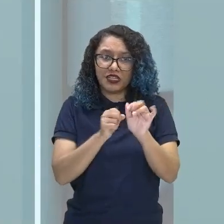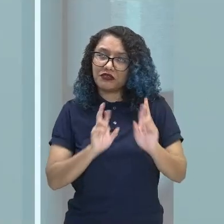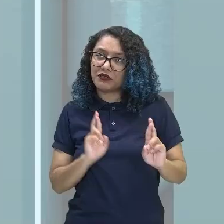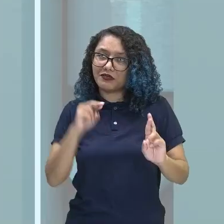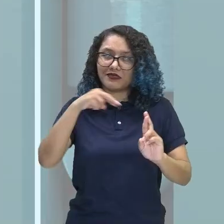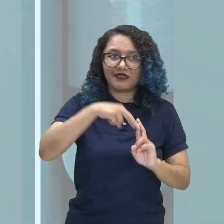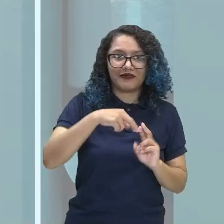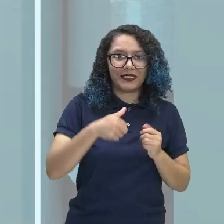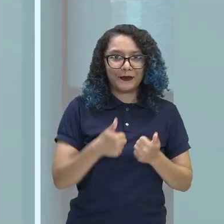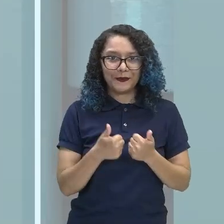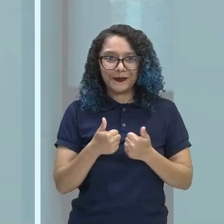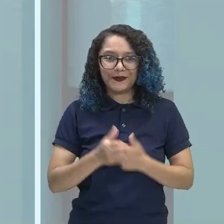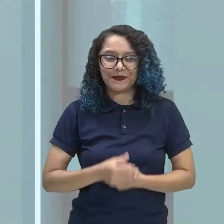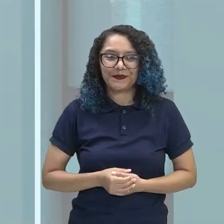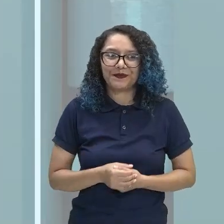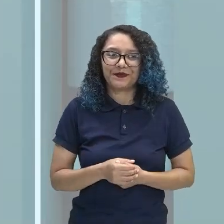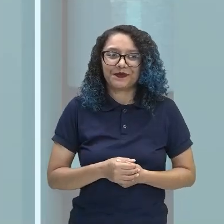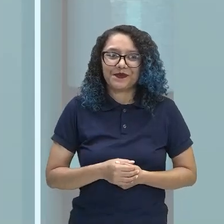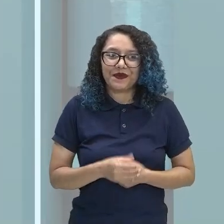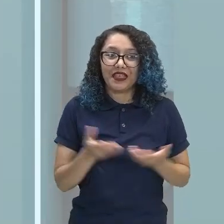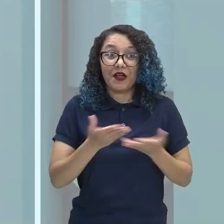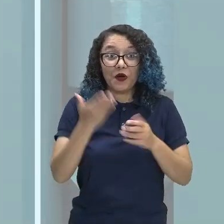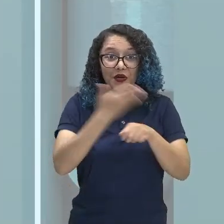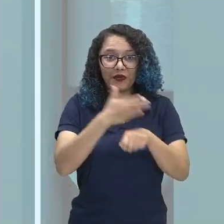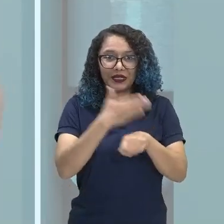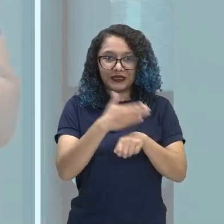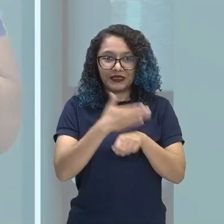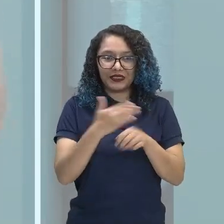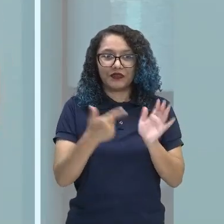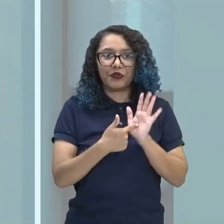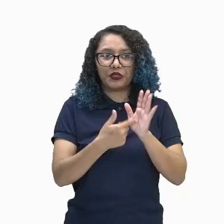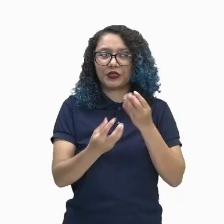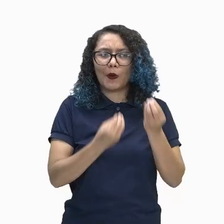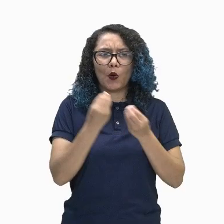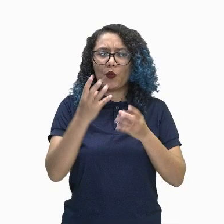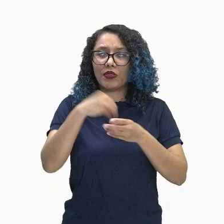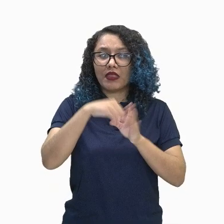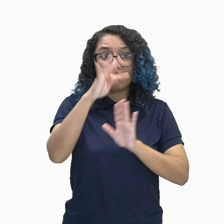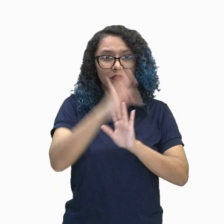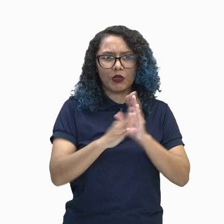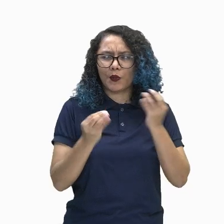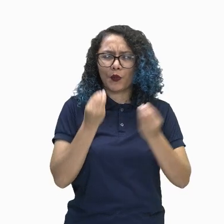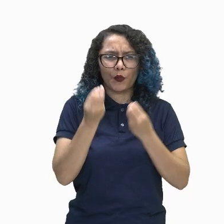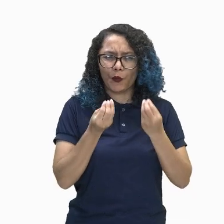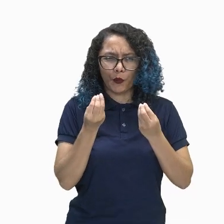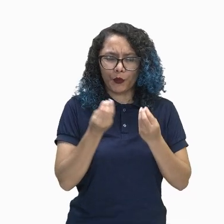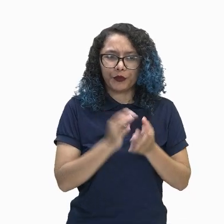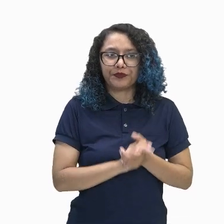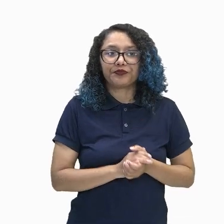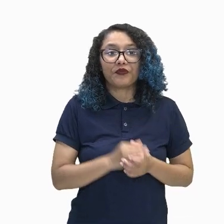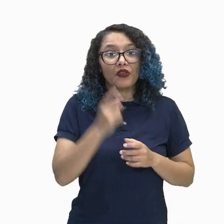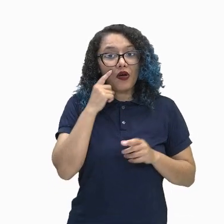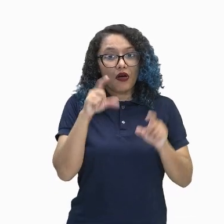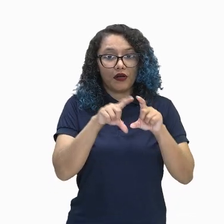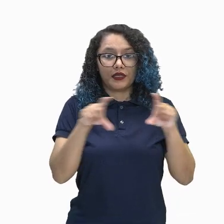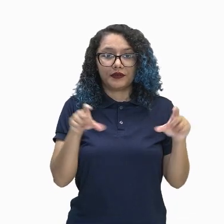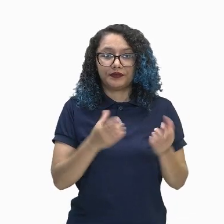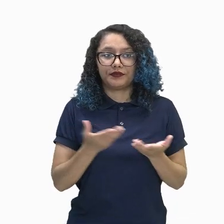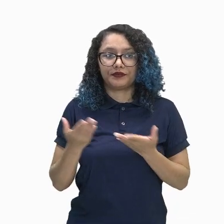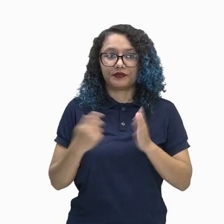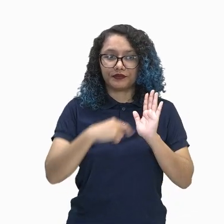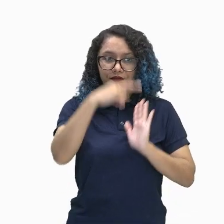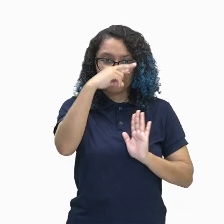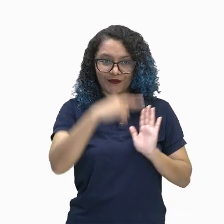refere. Ok? Vamos praticar? Vamos verificar como isso aparece nos textos? Colocando esse parágrafo aí para vocês,